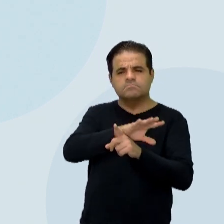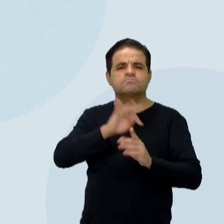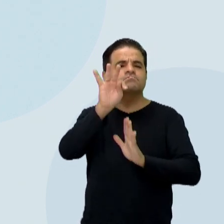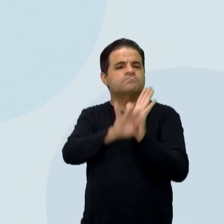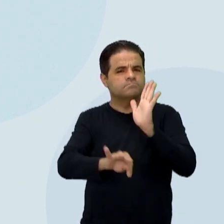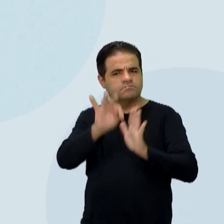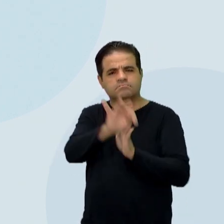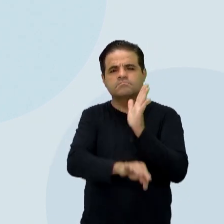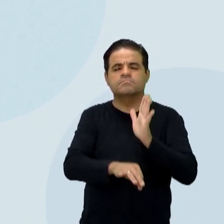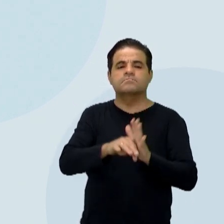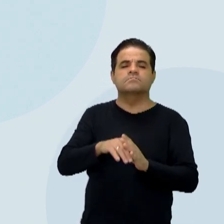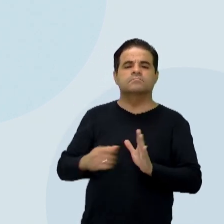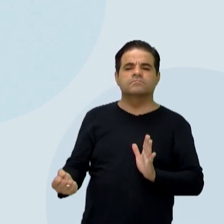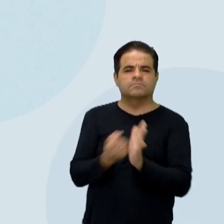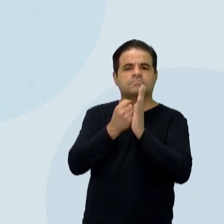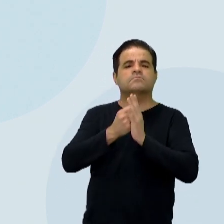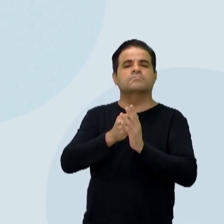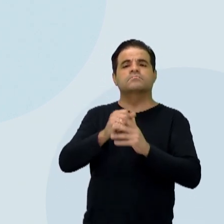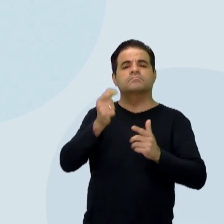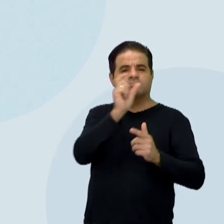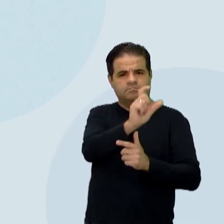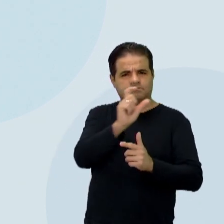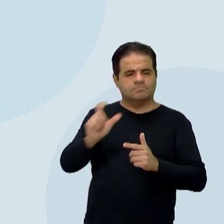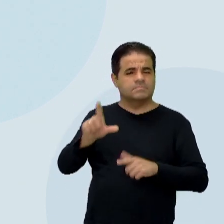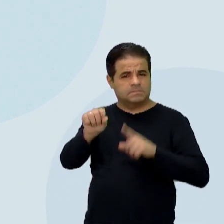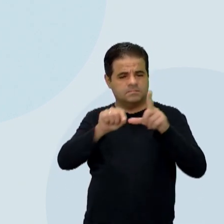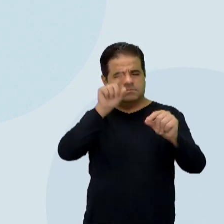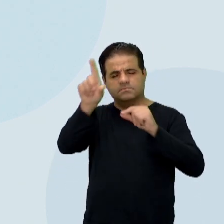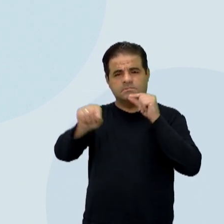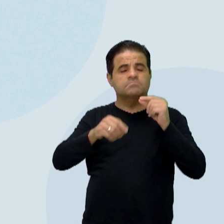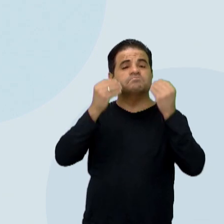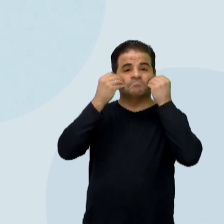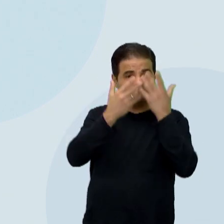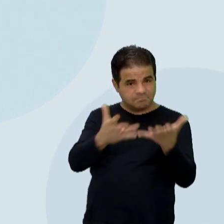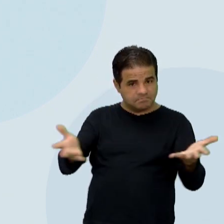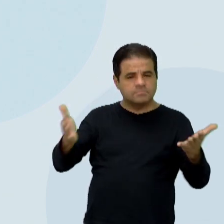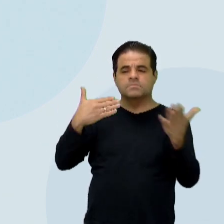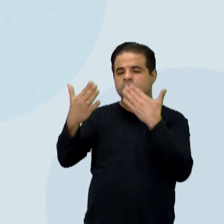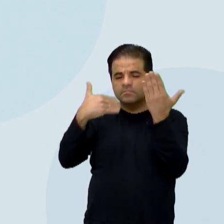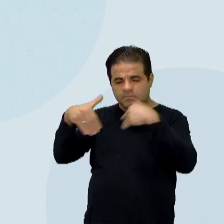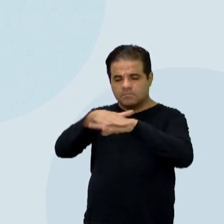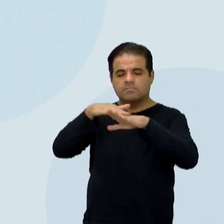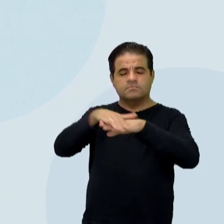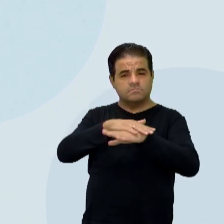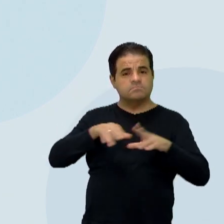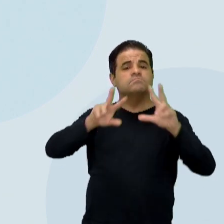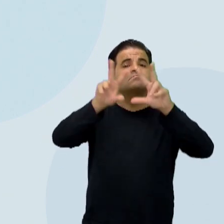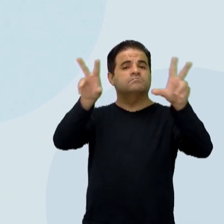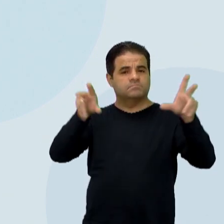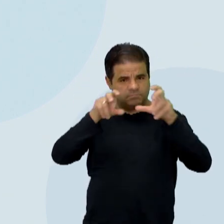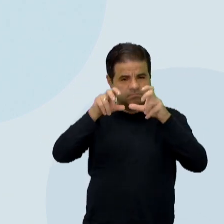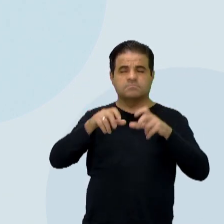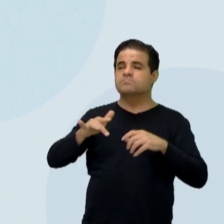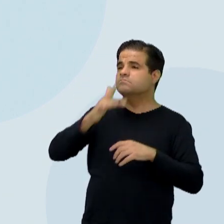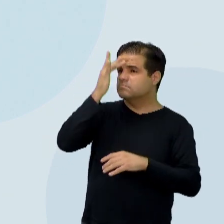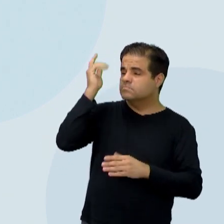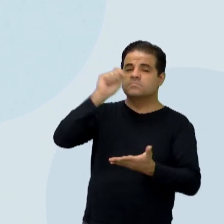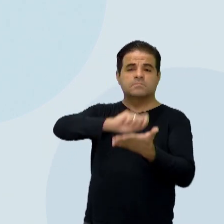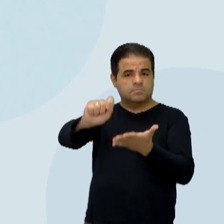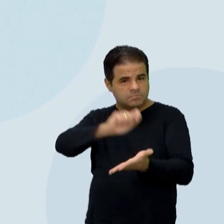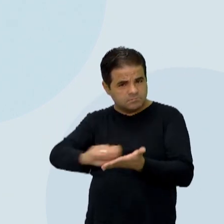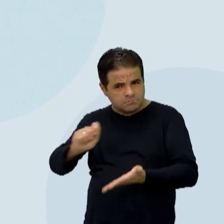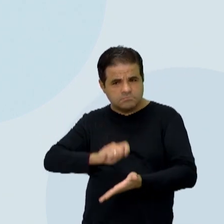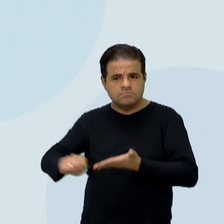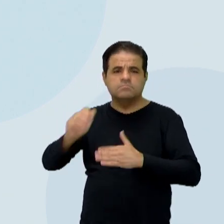texto. Então, marcas linguísticas são aquelas palavras escolhidas, que mostram que há uma conversa, qual é a intenção de quem está escrevendo,